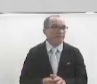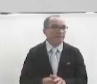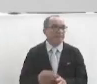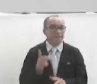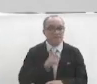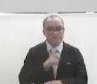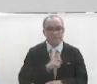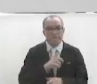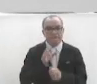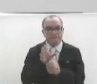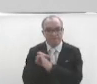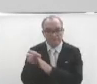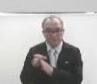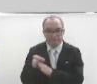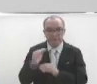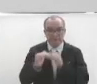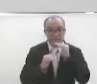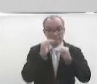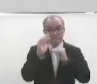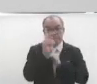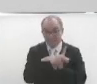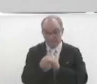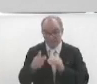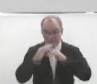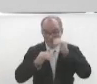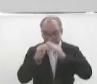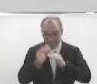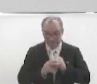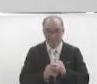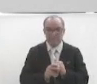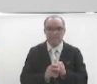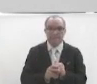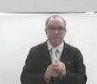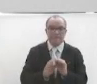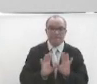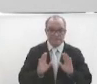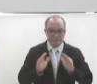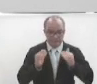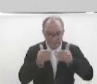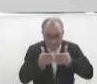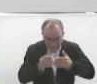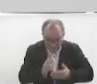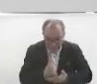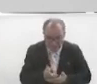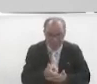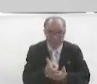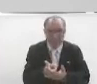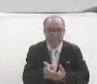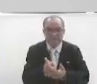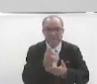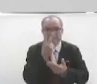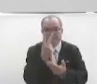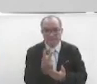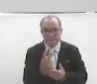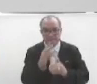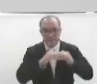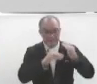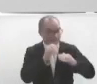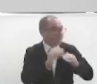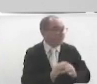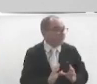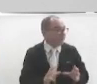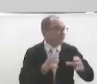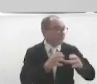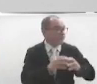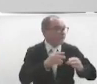criado o conselho desenvolvimento dos profissionais da educação concebe em caráter permanente em seguida por dois profissionais titulares efetivos